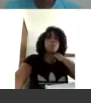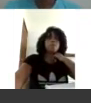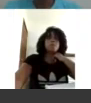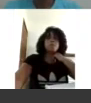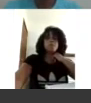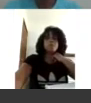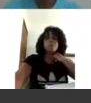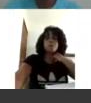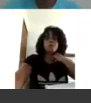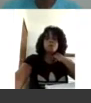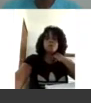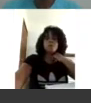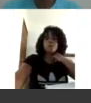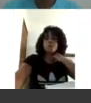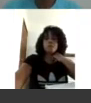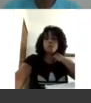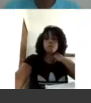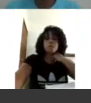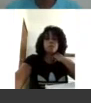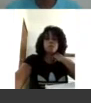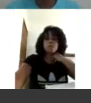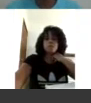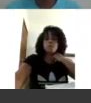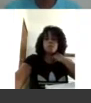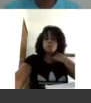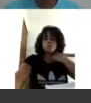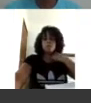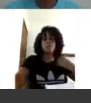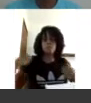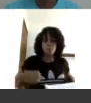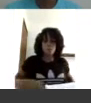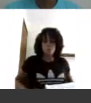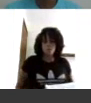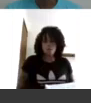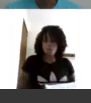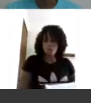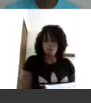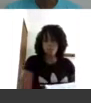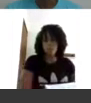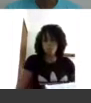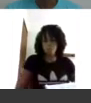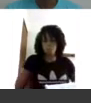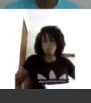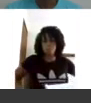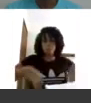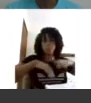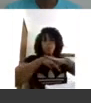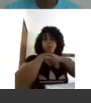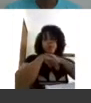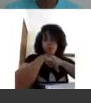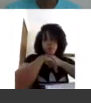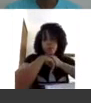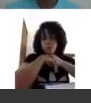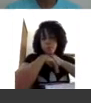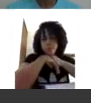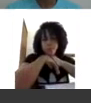e as estruturas culturais também da escola. A Escola Municipal do Pescador é uma escola com